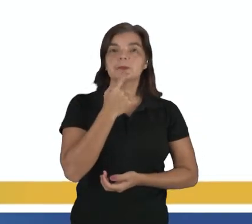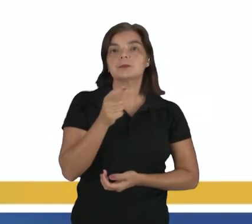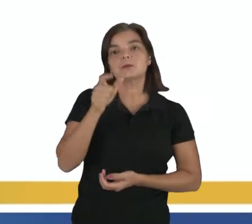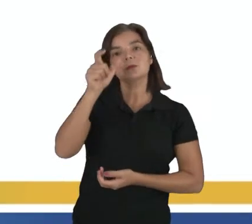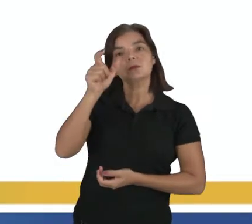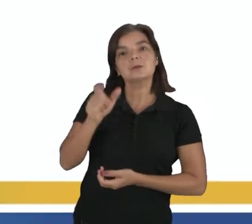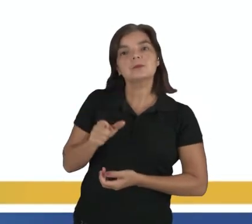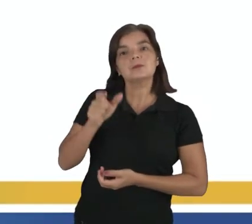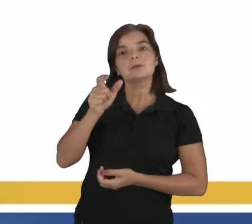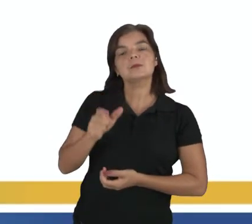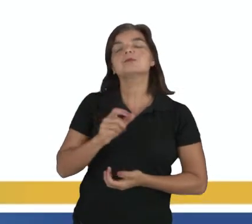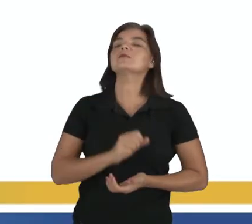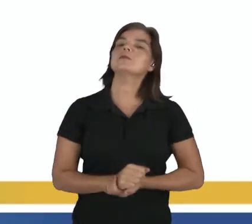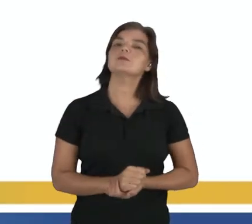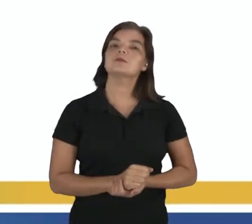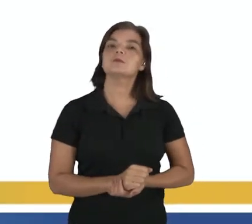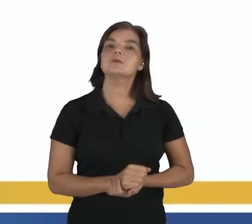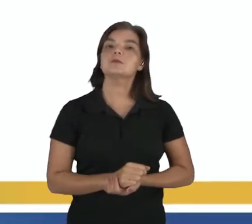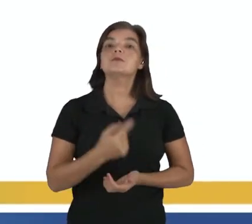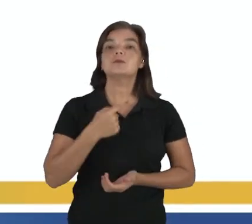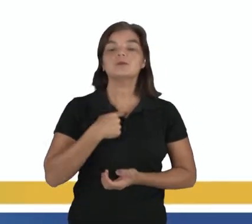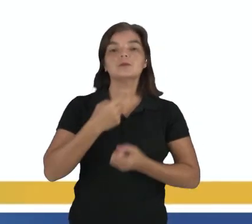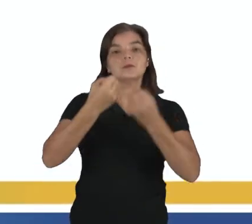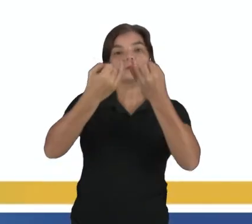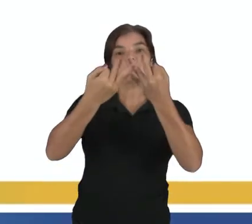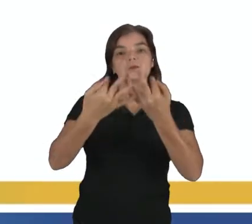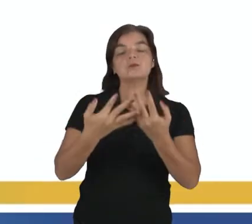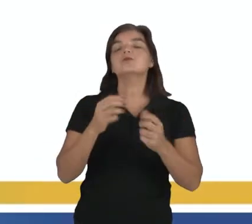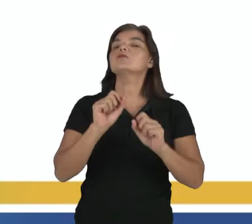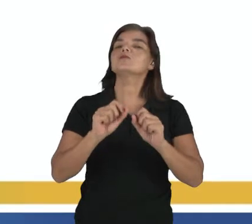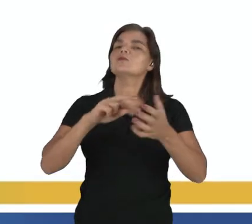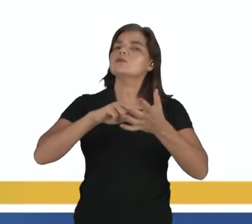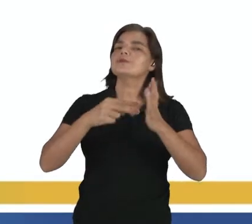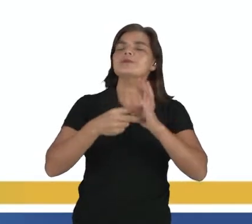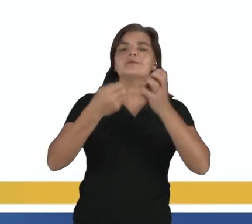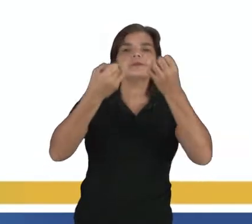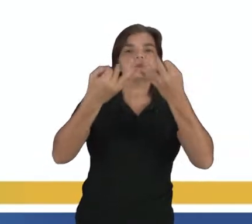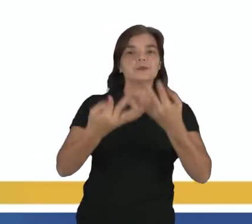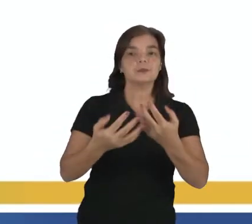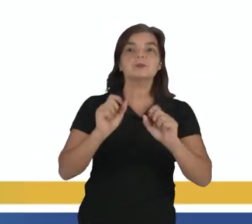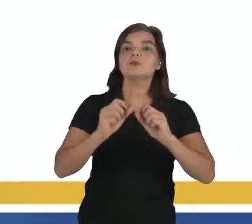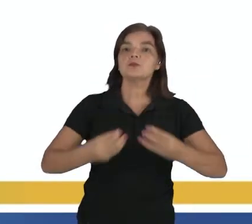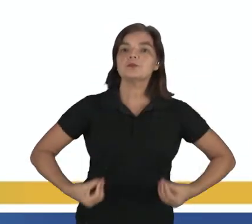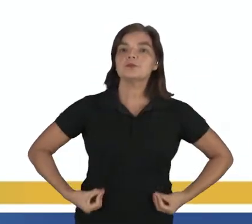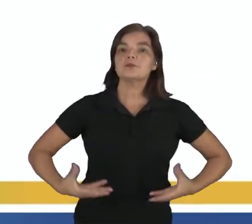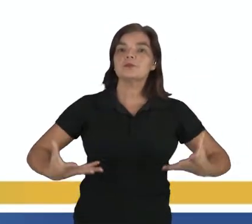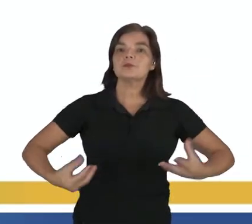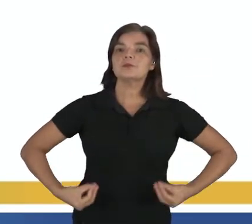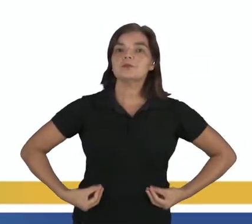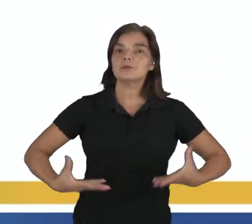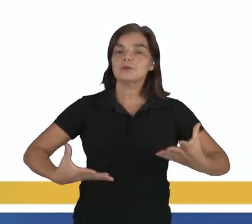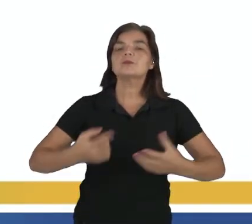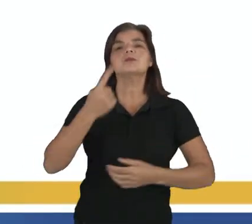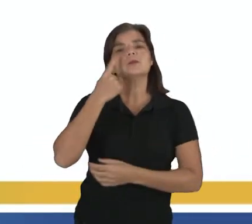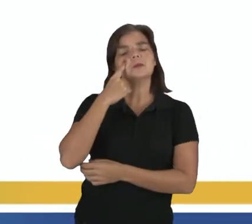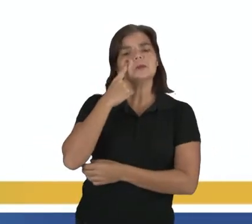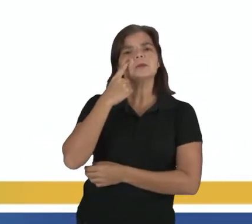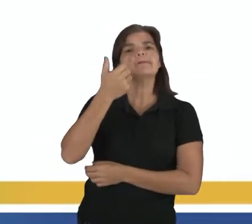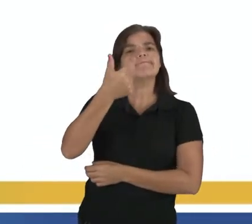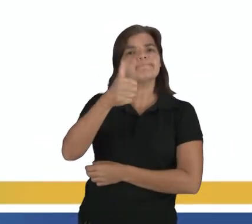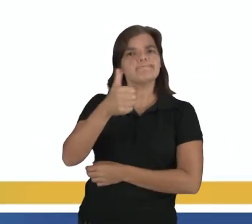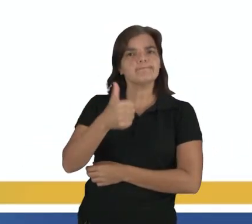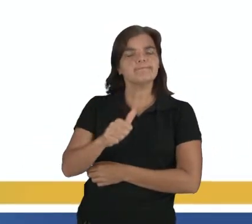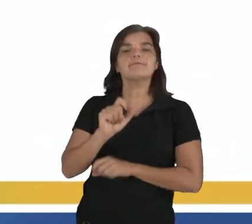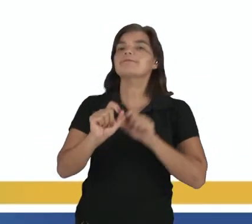lado dessa imagem eu tenho um breve comentário que define consumo. Então vamos parar para analisar